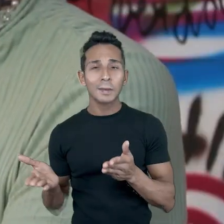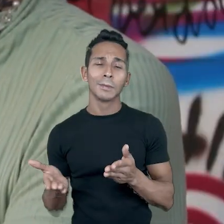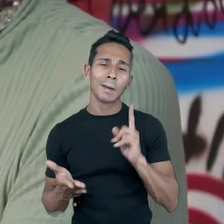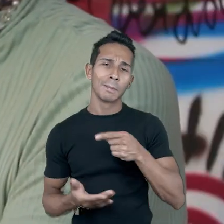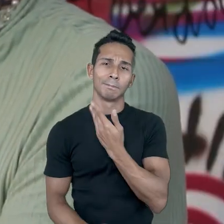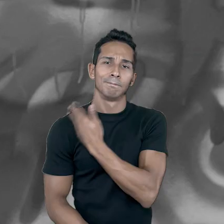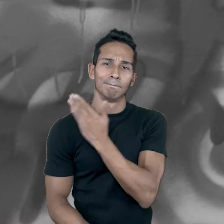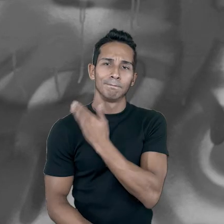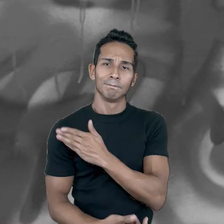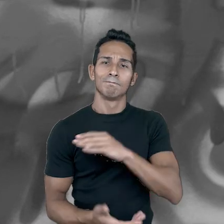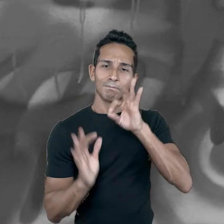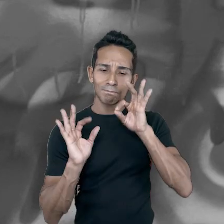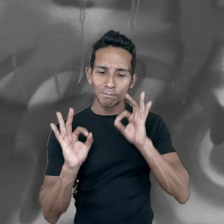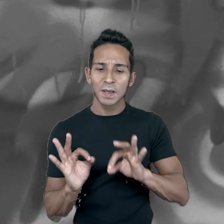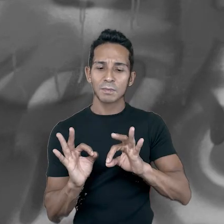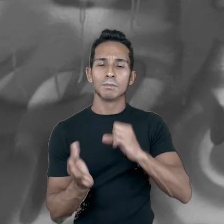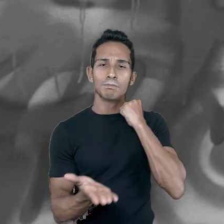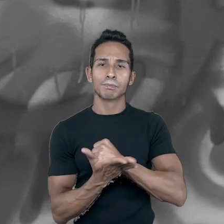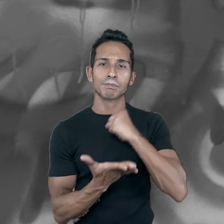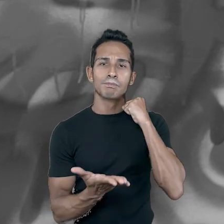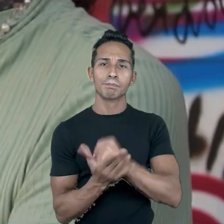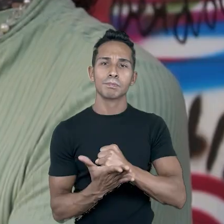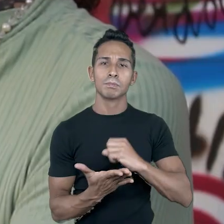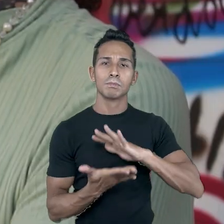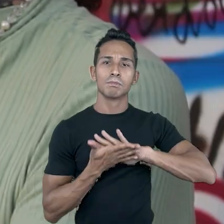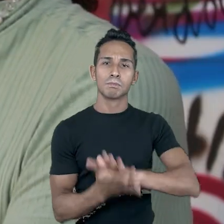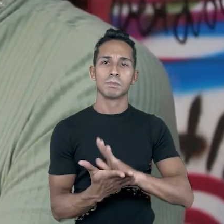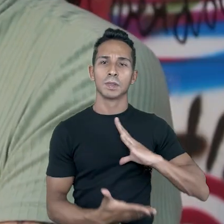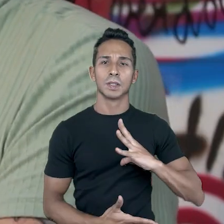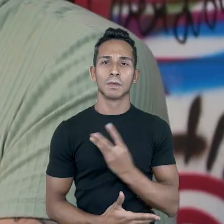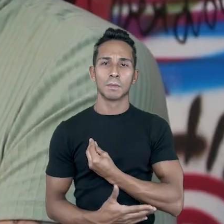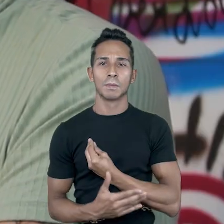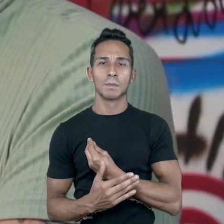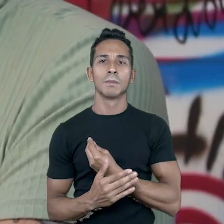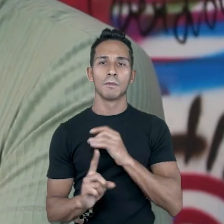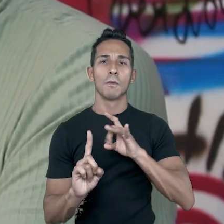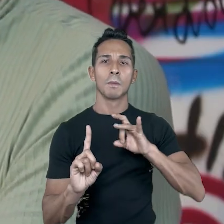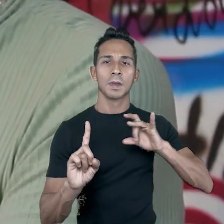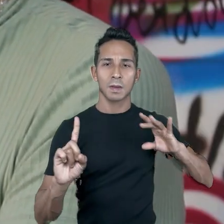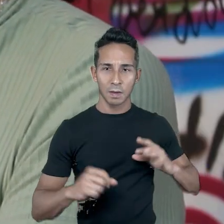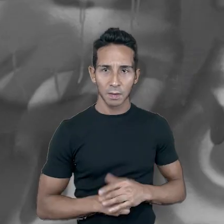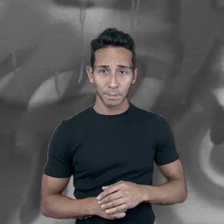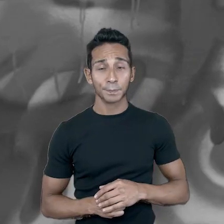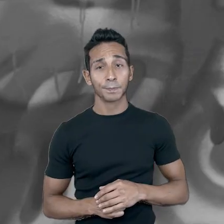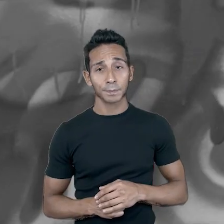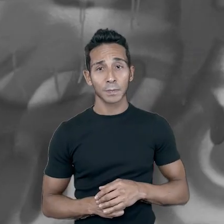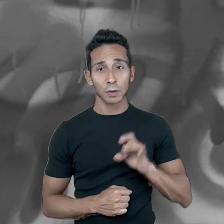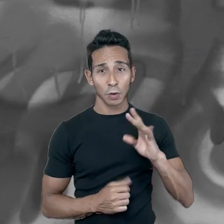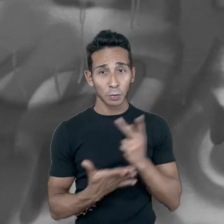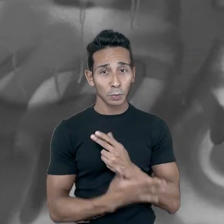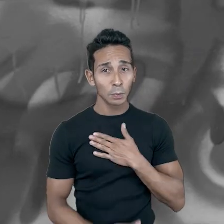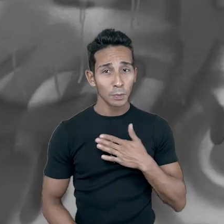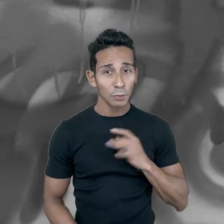assim, transfobia registrada, assim, no cartório. Então essa é a cidade de São Caetano, mas isso não acontece